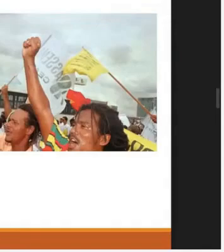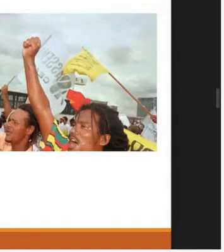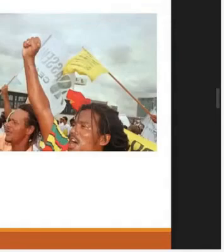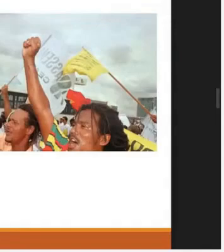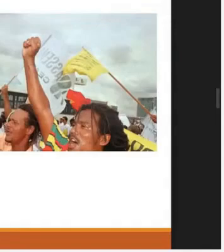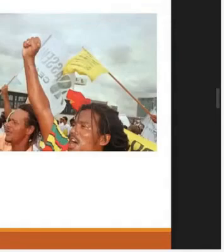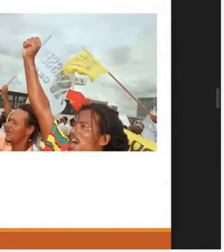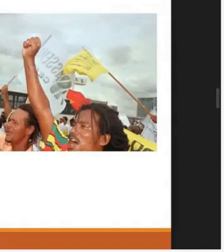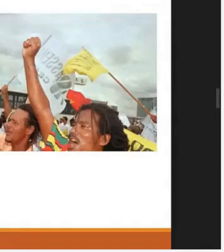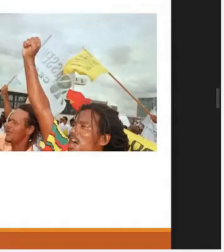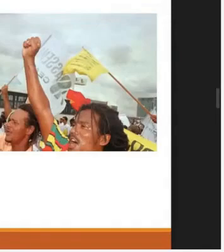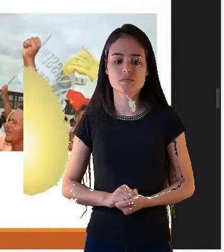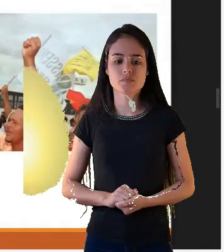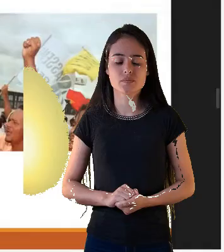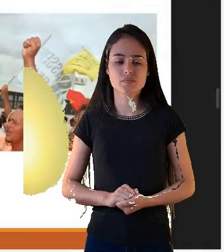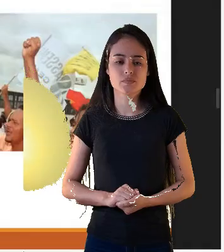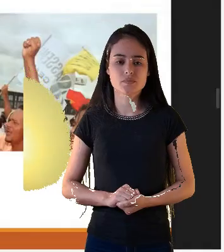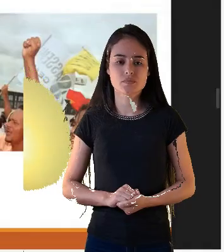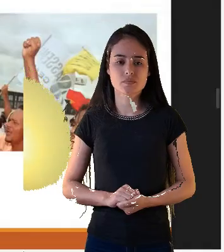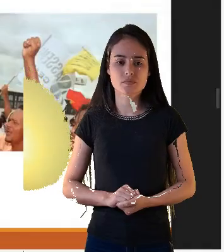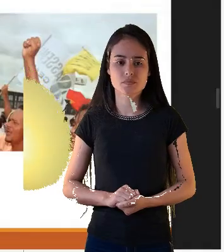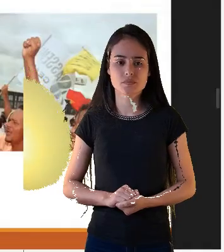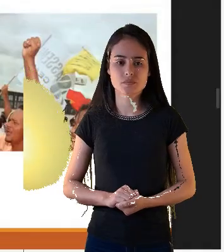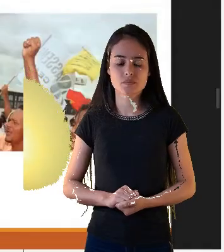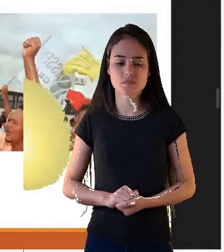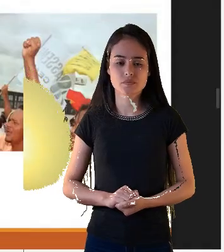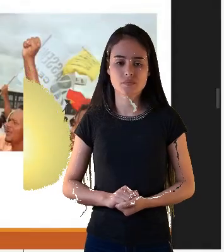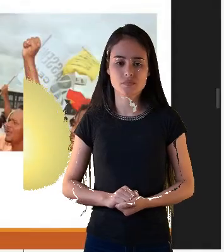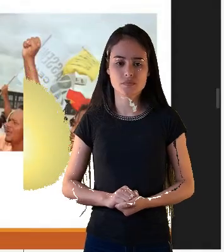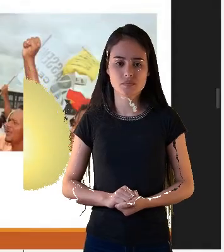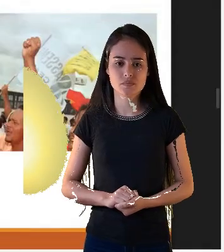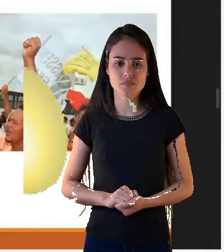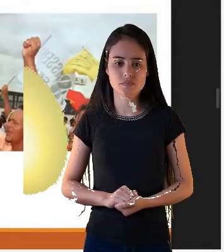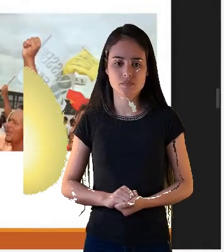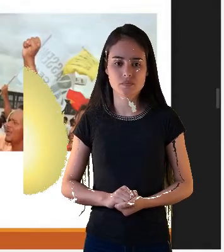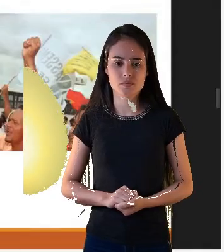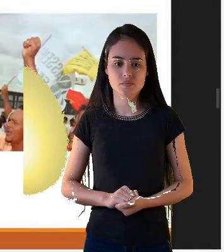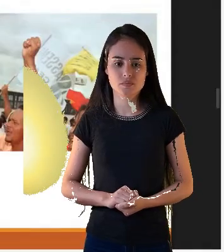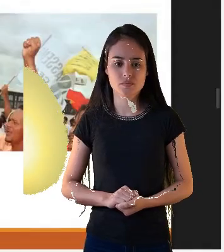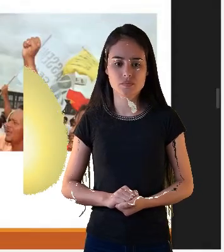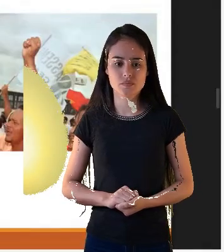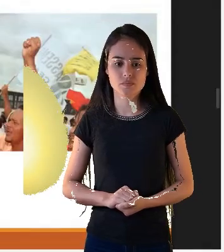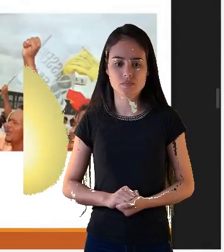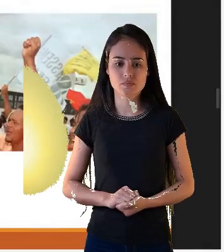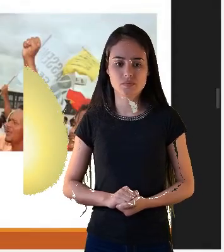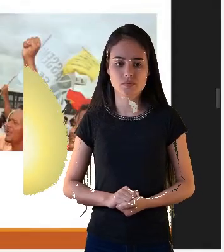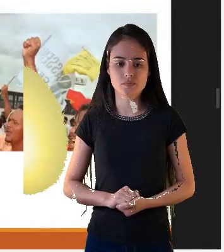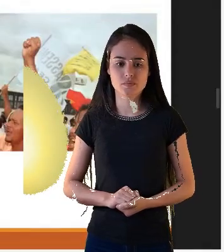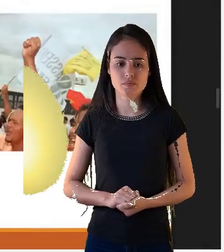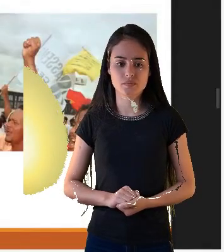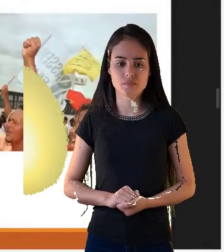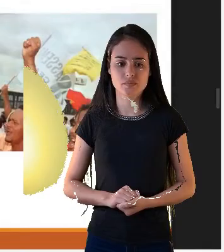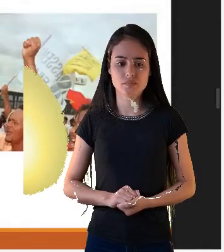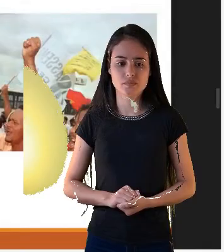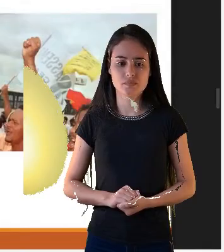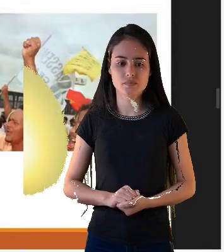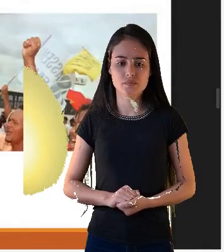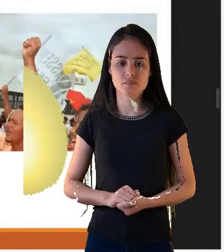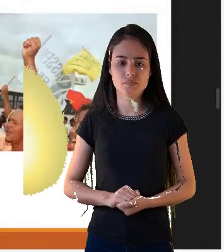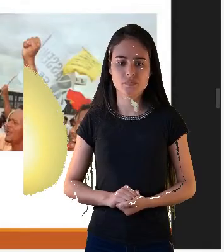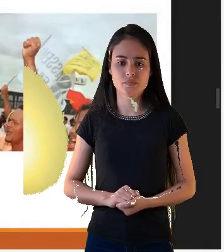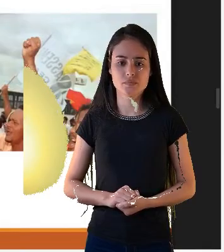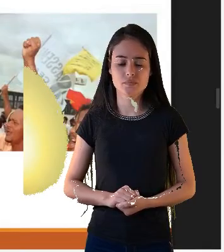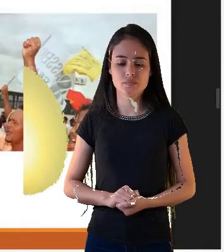esse documento foi muito importante e foi fruto mesmo dessa mobilização do movimento negro. Pode